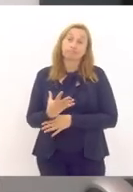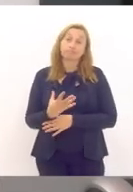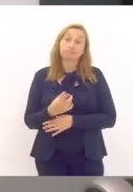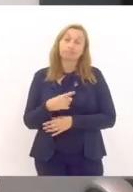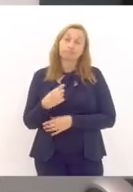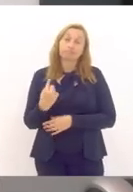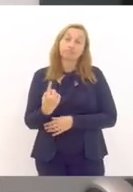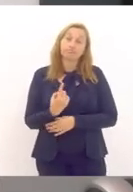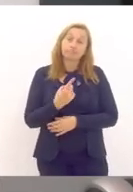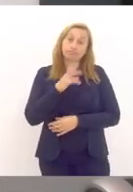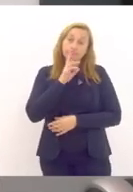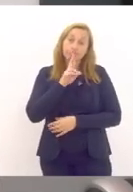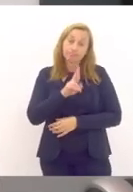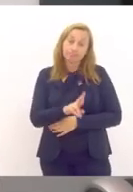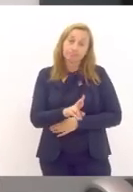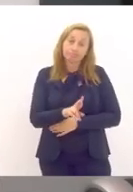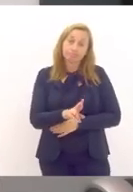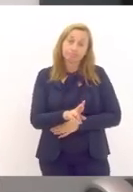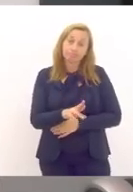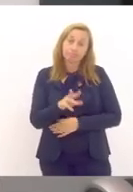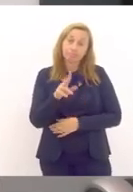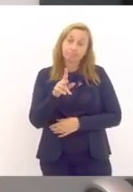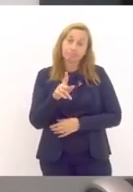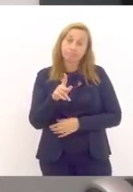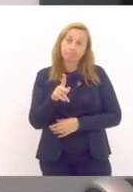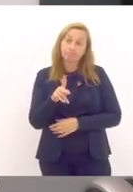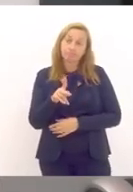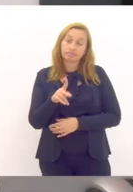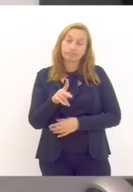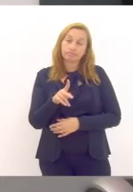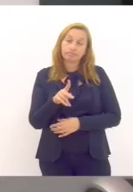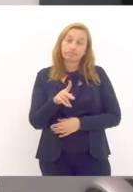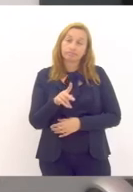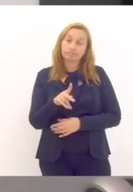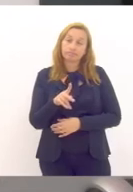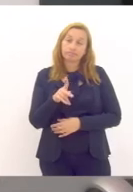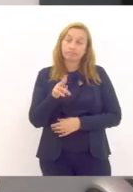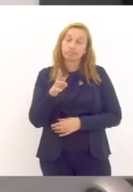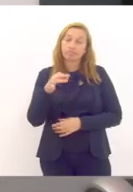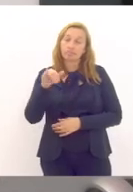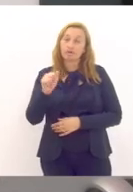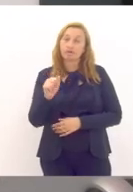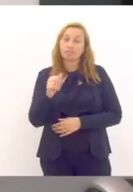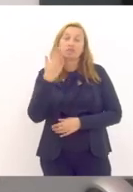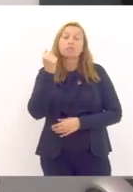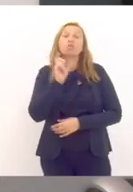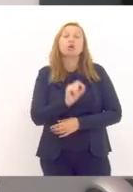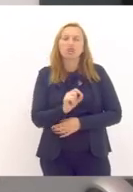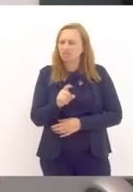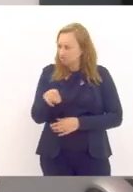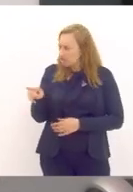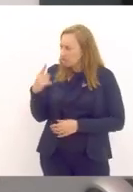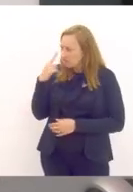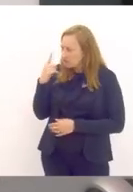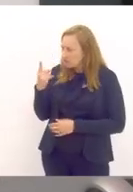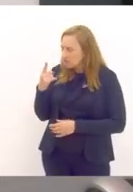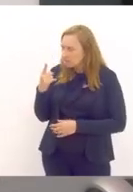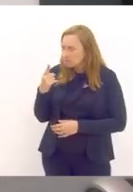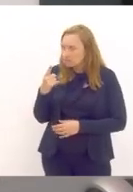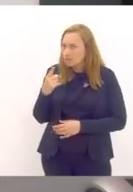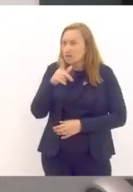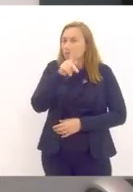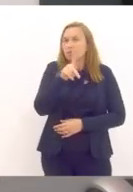apura resultado primário para saber o quê? Alguém algum dia já parou para pensar nisso? Resultado primário é para